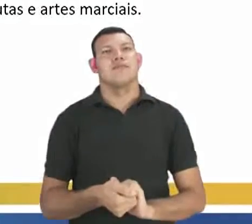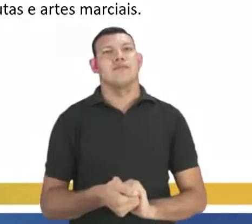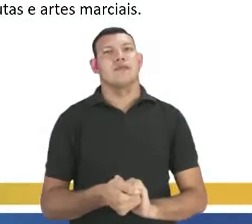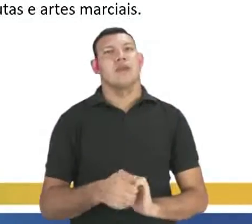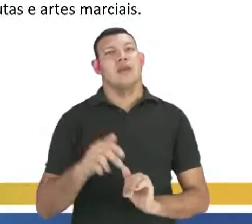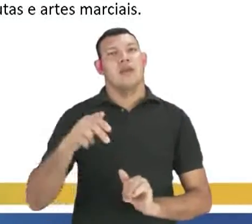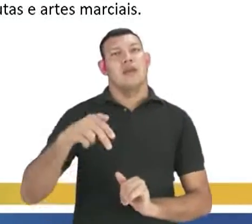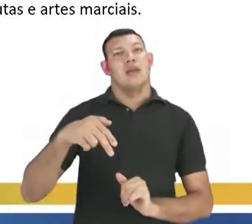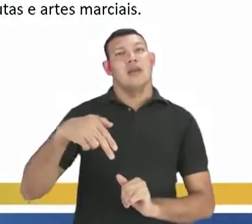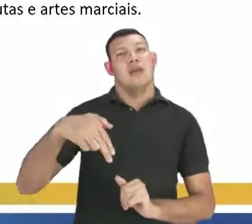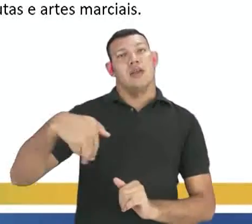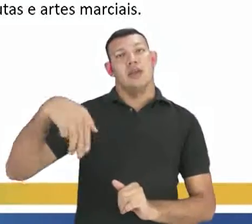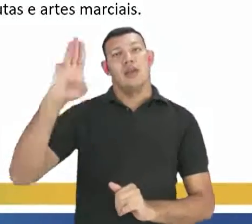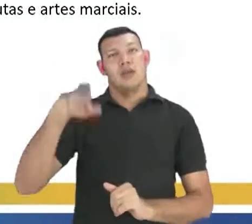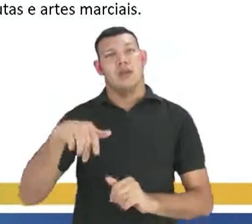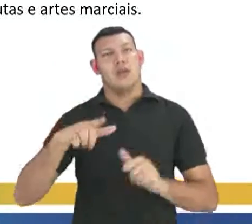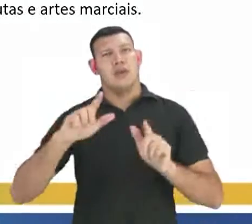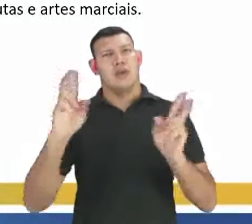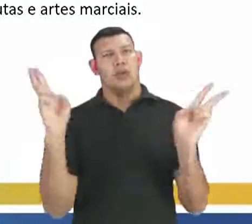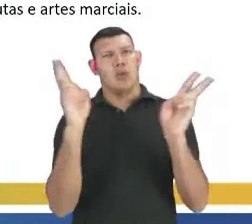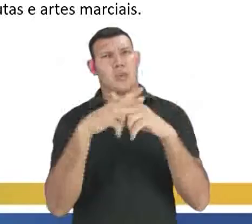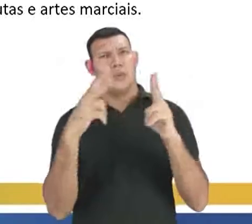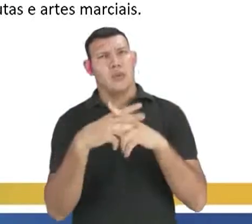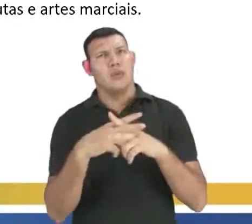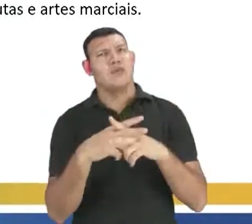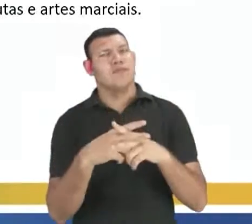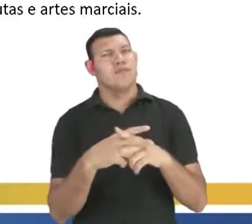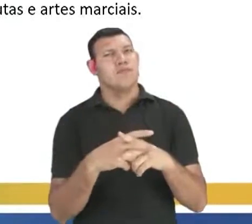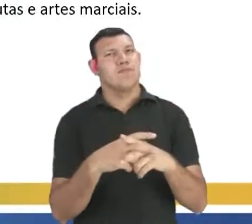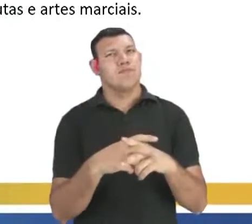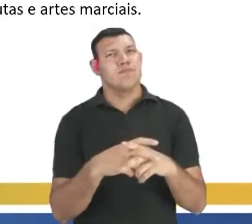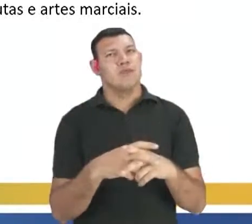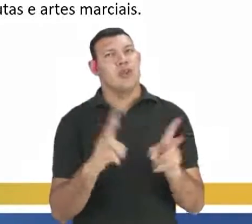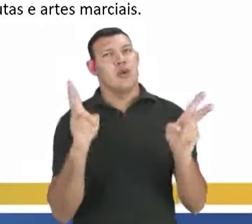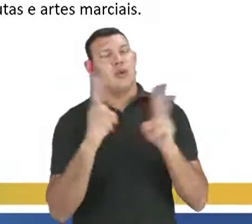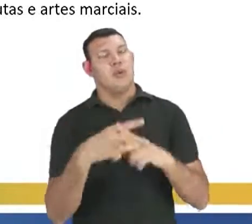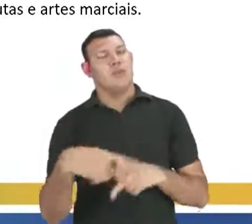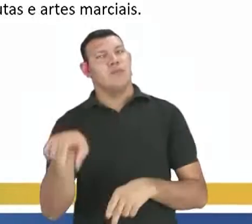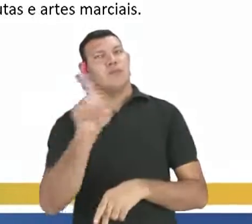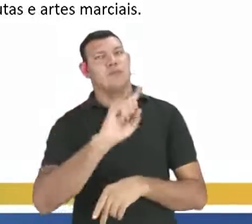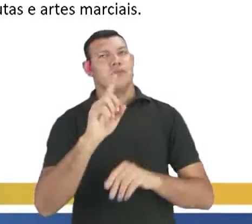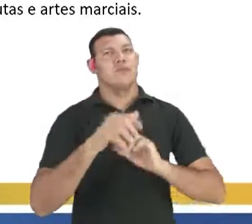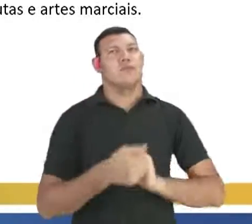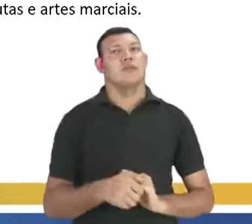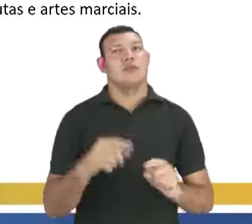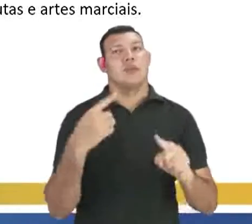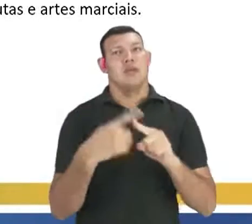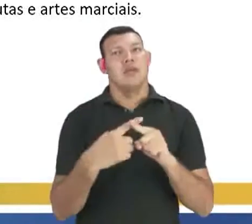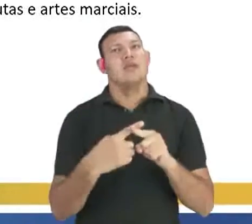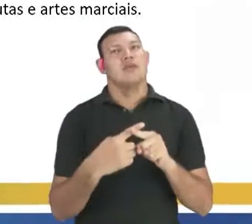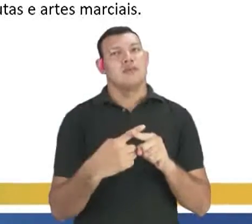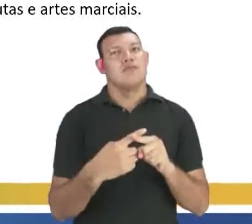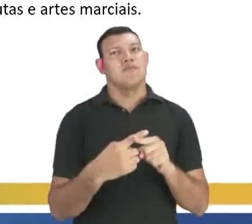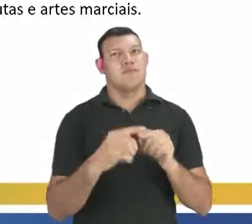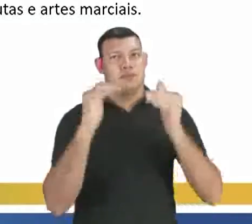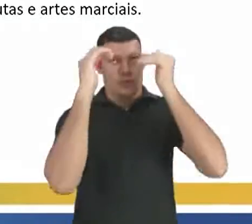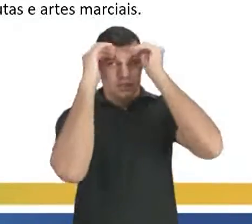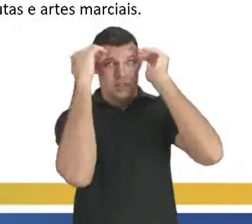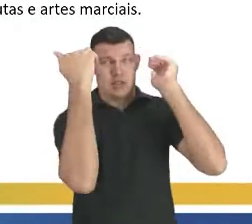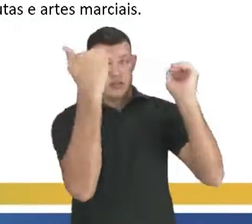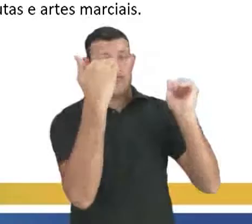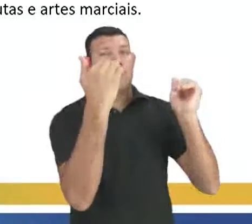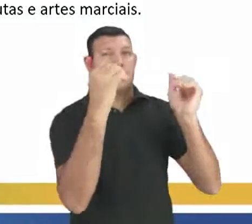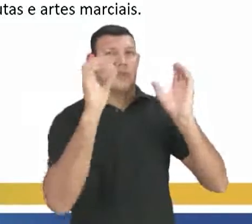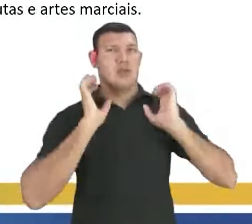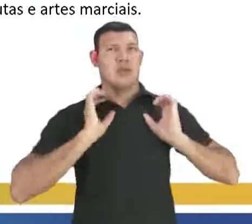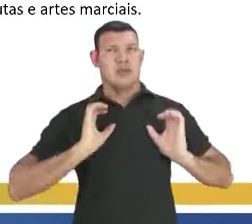não briga. Dentro dessa frase é uma grandeza filosófica e educacional que rege uma regra e comportamento de